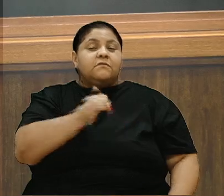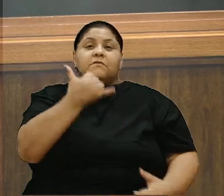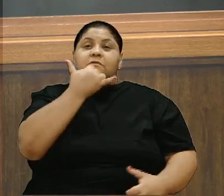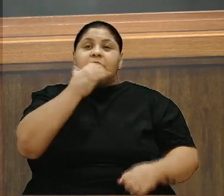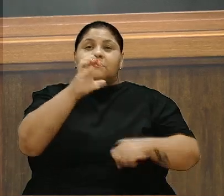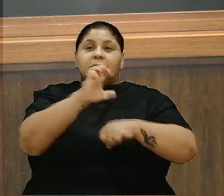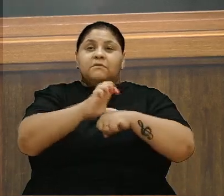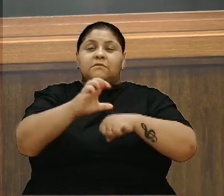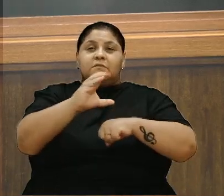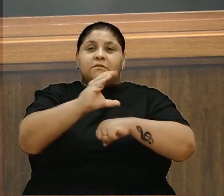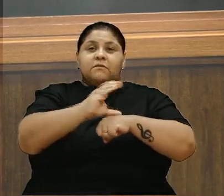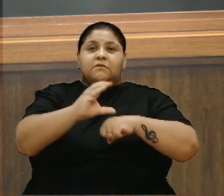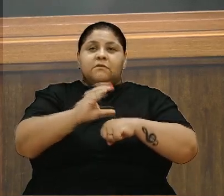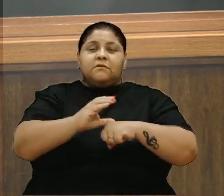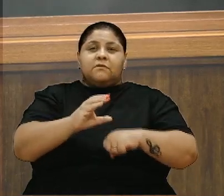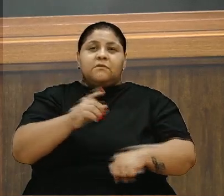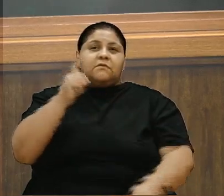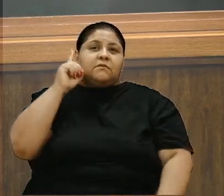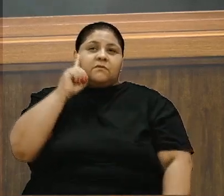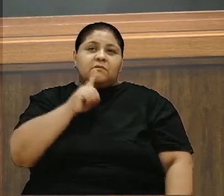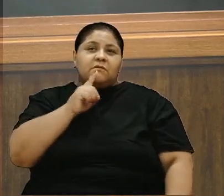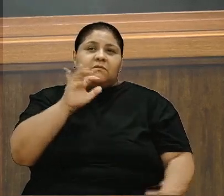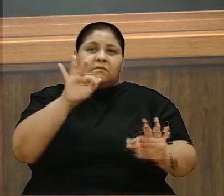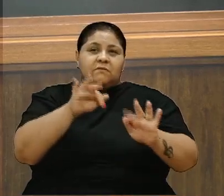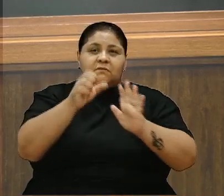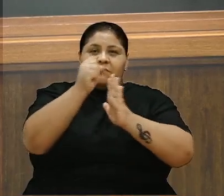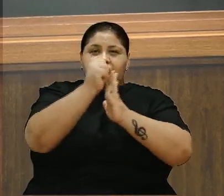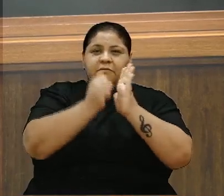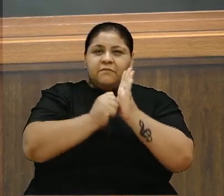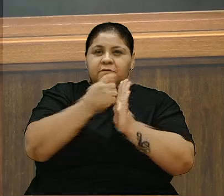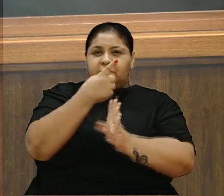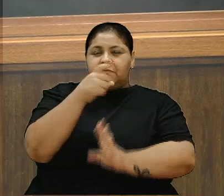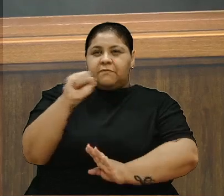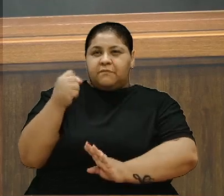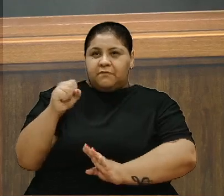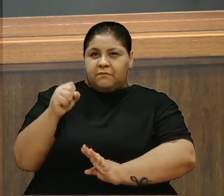dos Estados Unidos, lá no final do século XVIII, né?